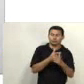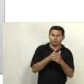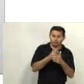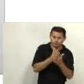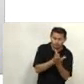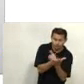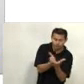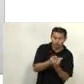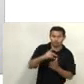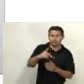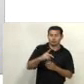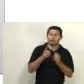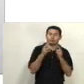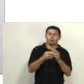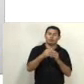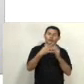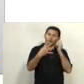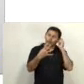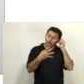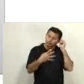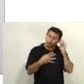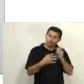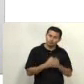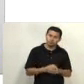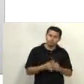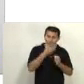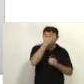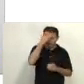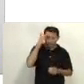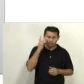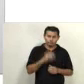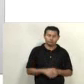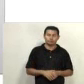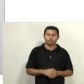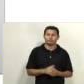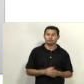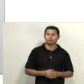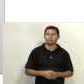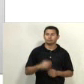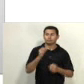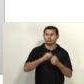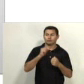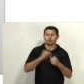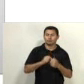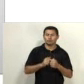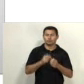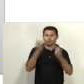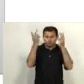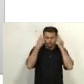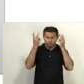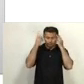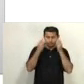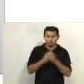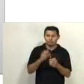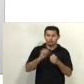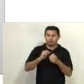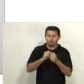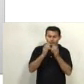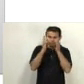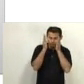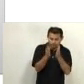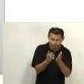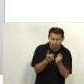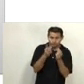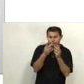padrão, que é igual a 4, pessoal. Tá, então eu fiz a normalização, eu fiz a